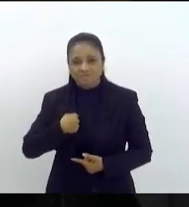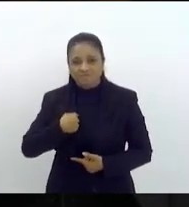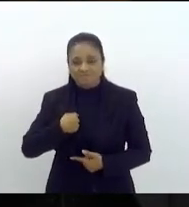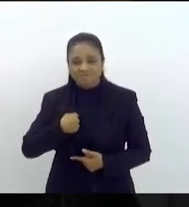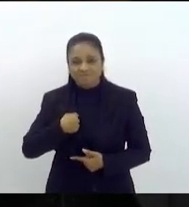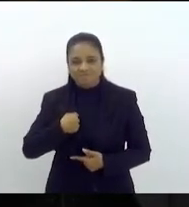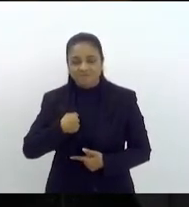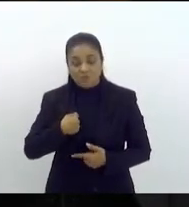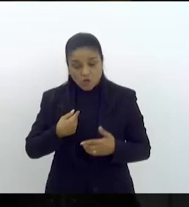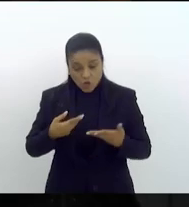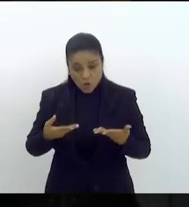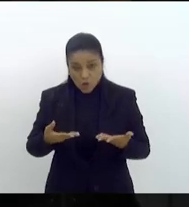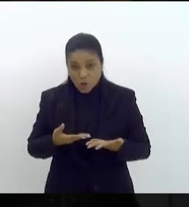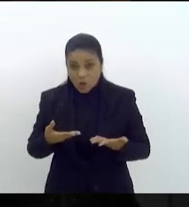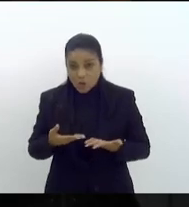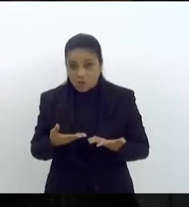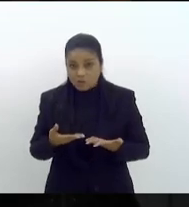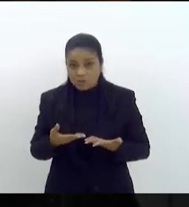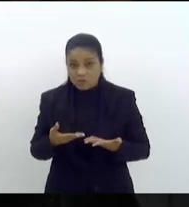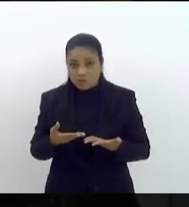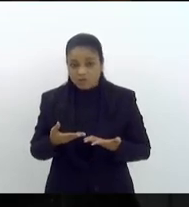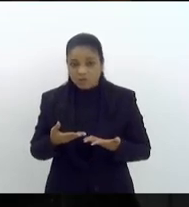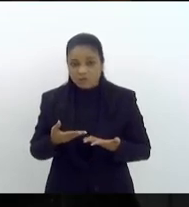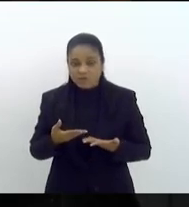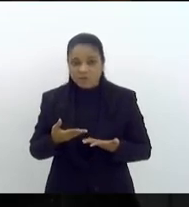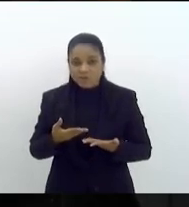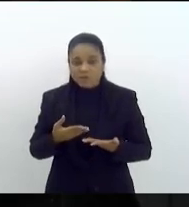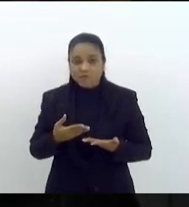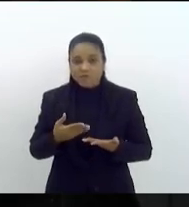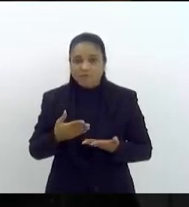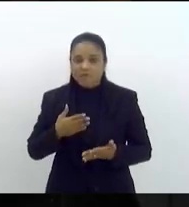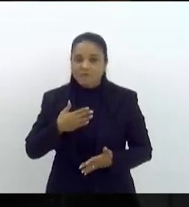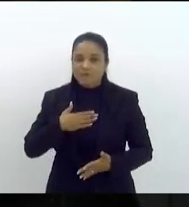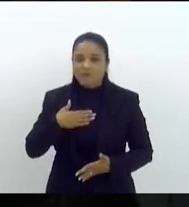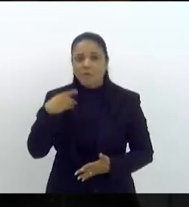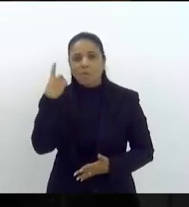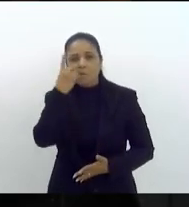está aqui hoje o nosso deputado